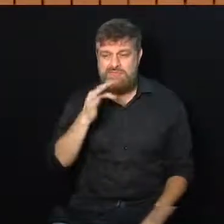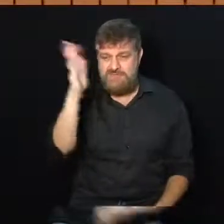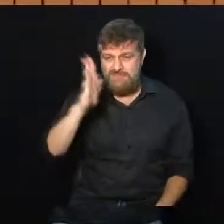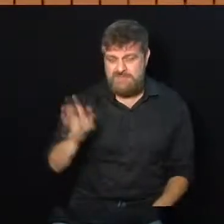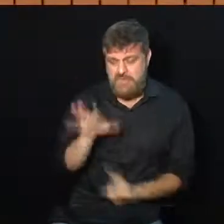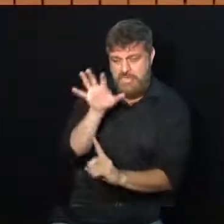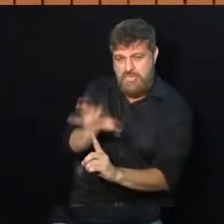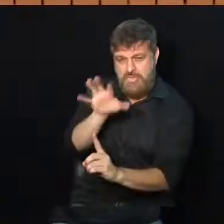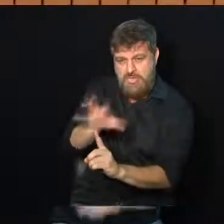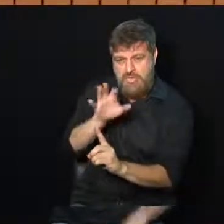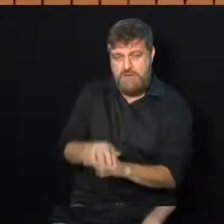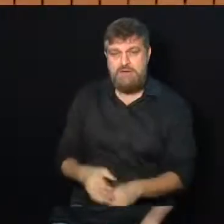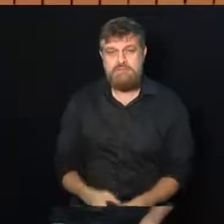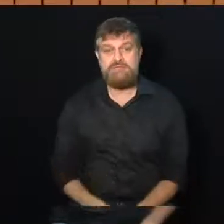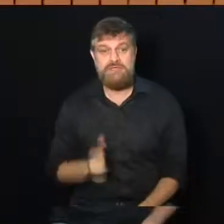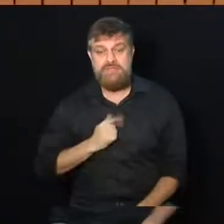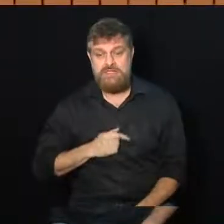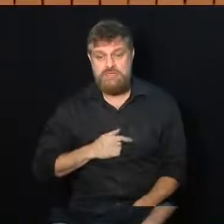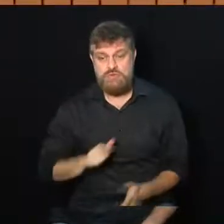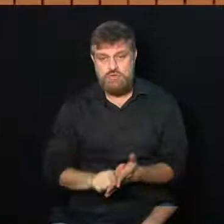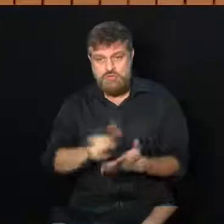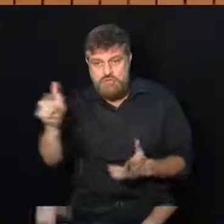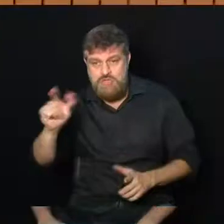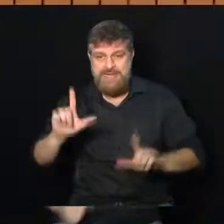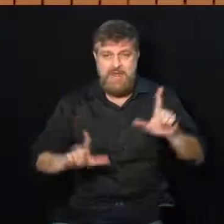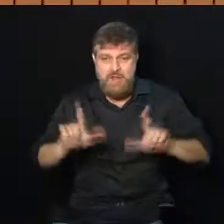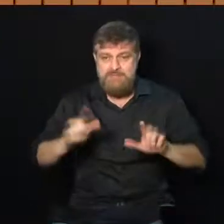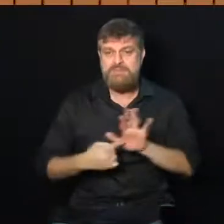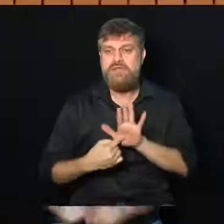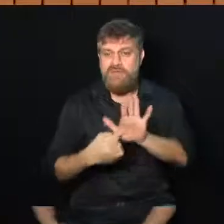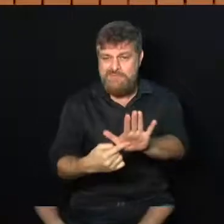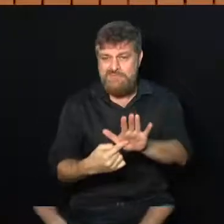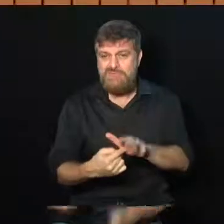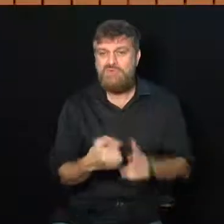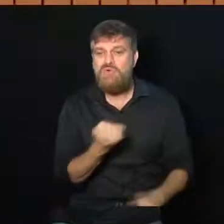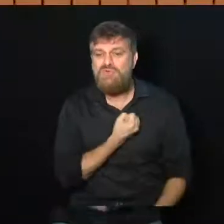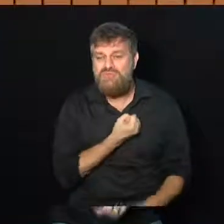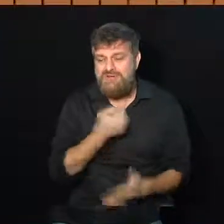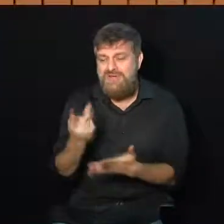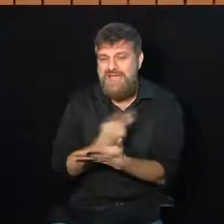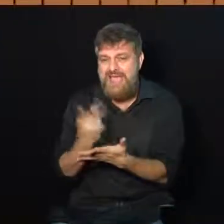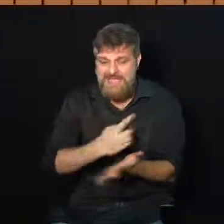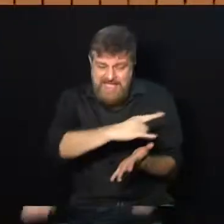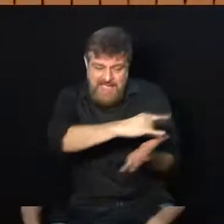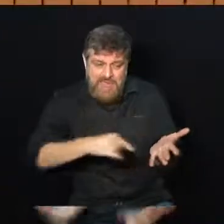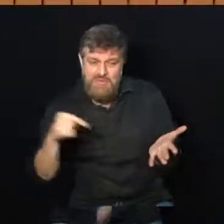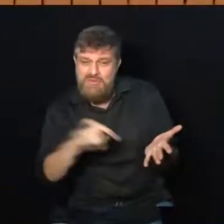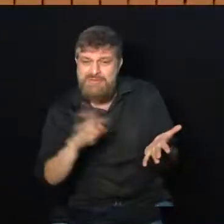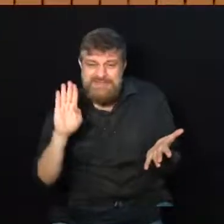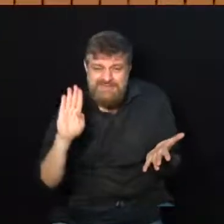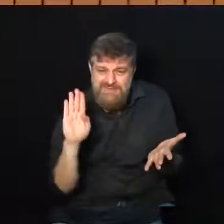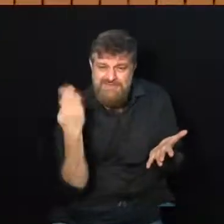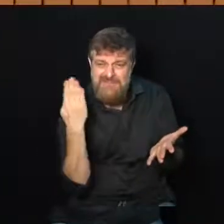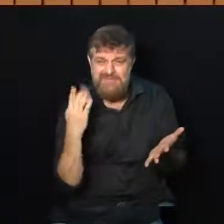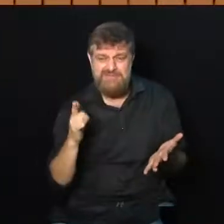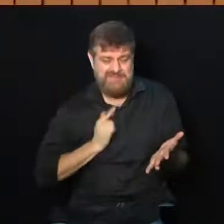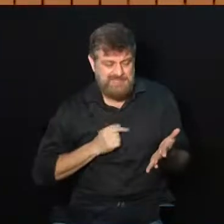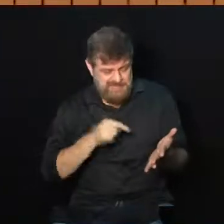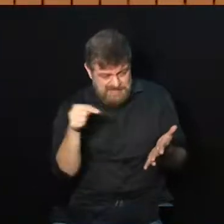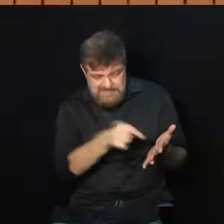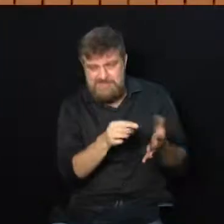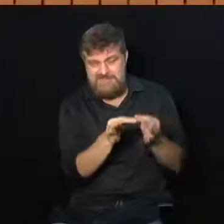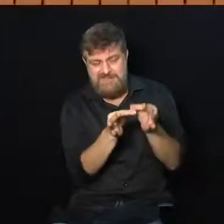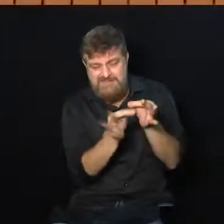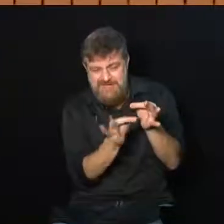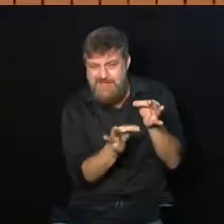que foram apresentados à imprensa desse país. E é um documento muito complexo, bastante